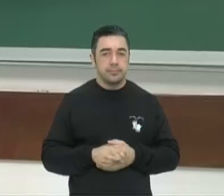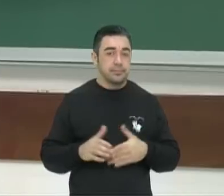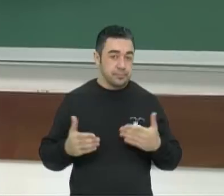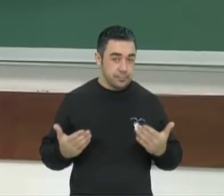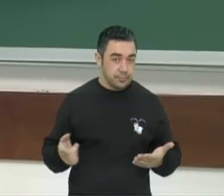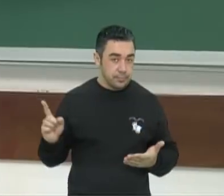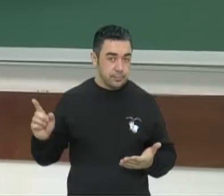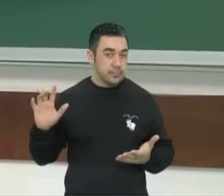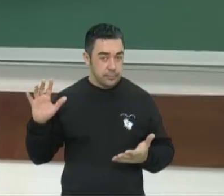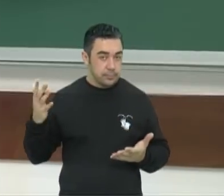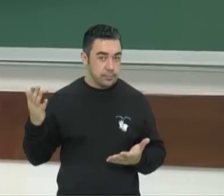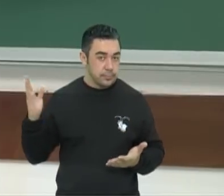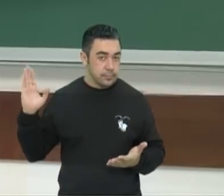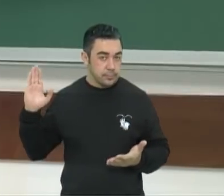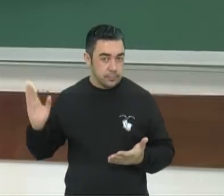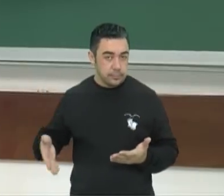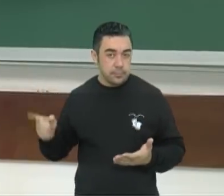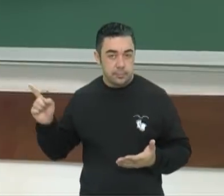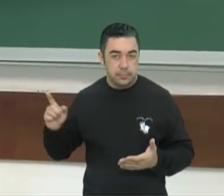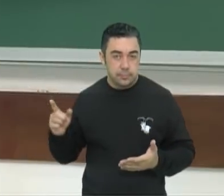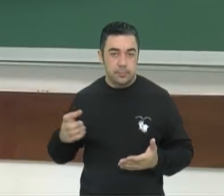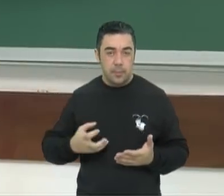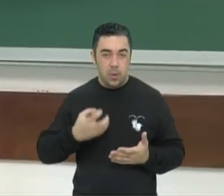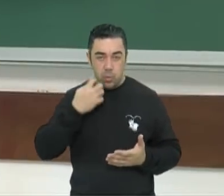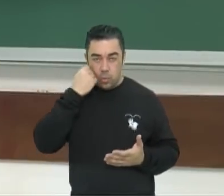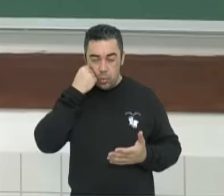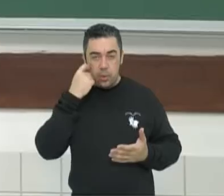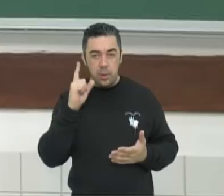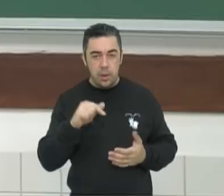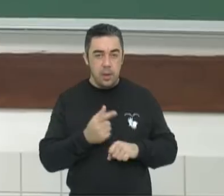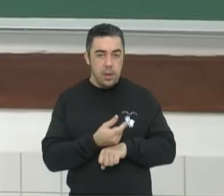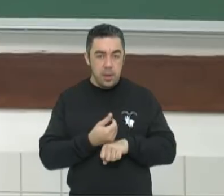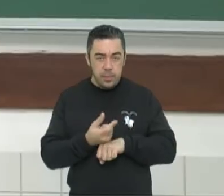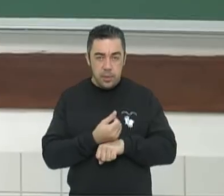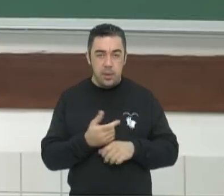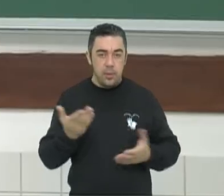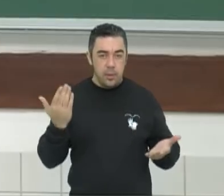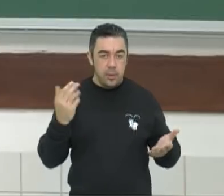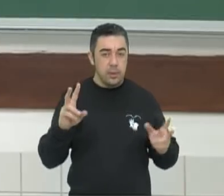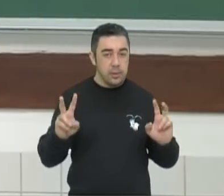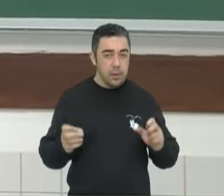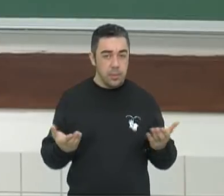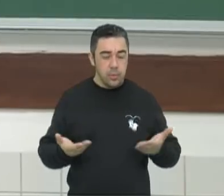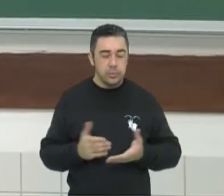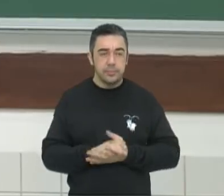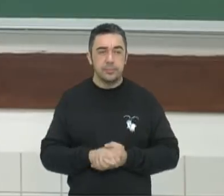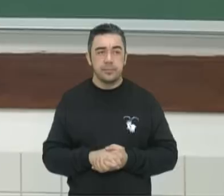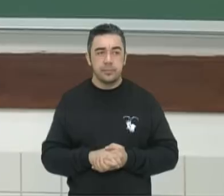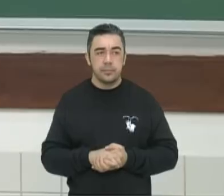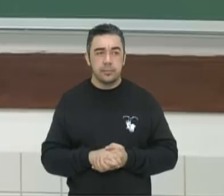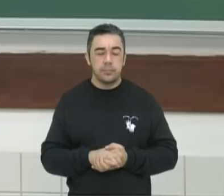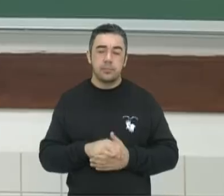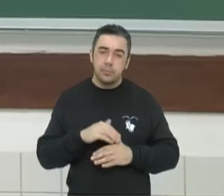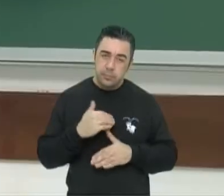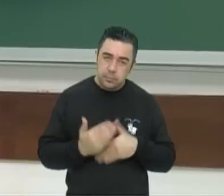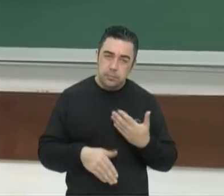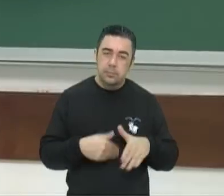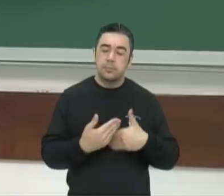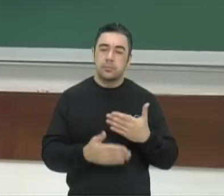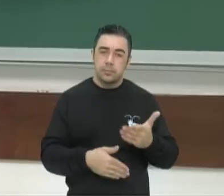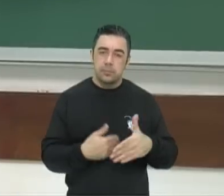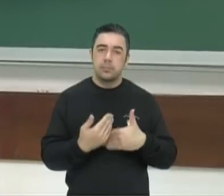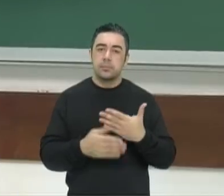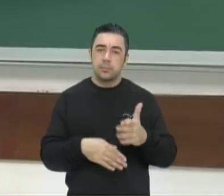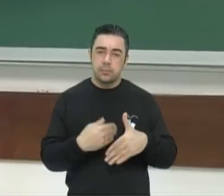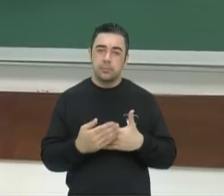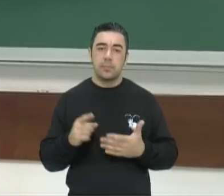Então, isso aconteceu nesse processo de acumulação de capital, que é o tema da aula de hoje. E aí, com o passar do tempo, por